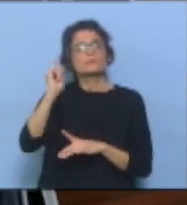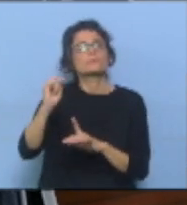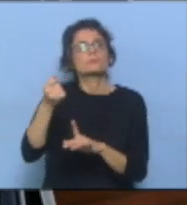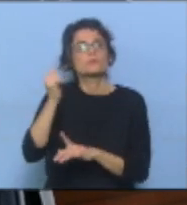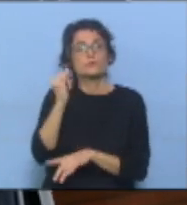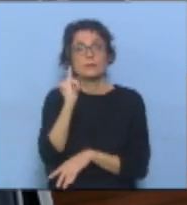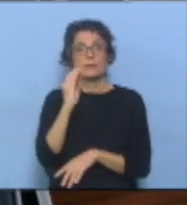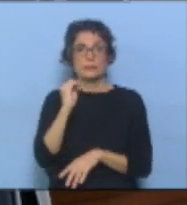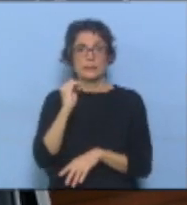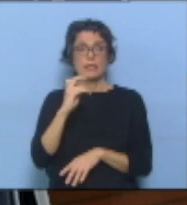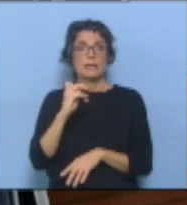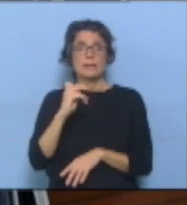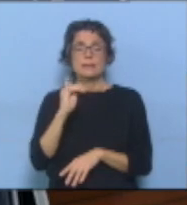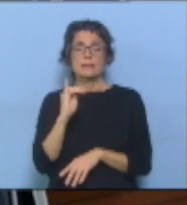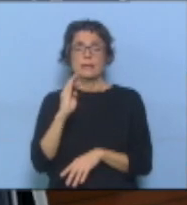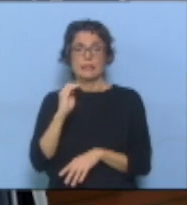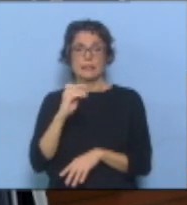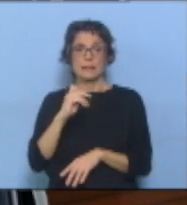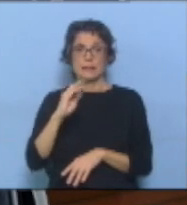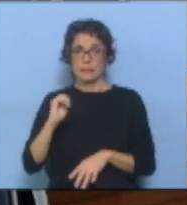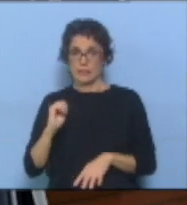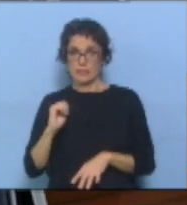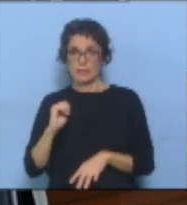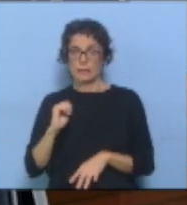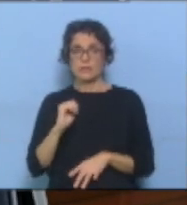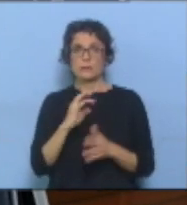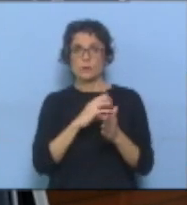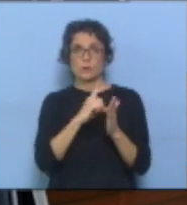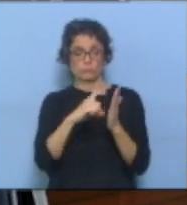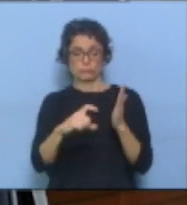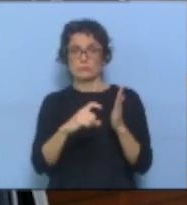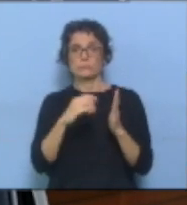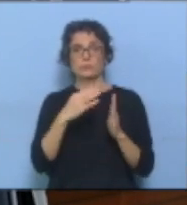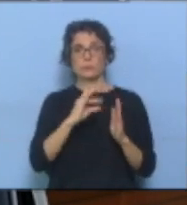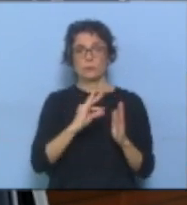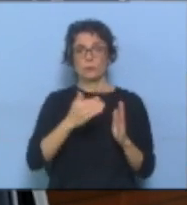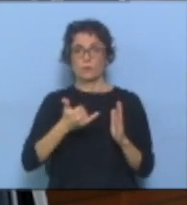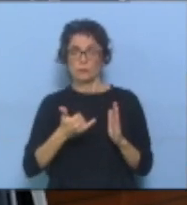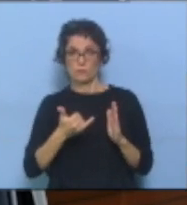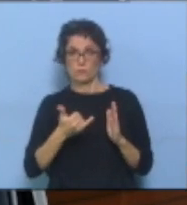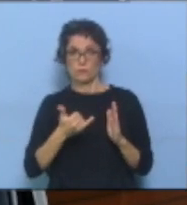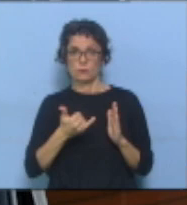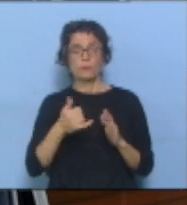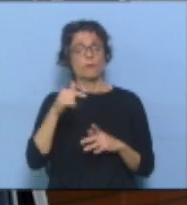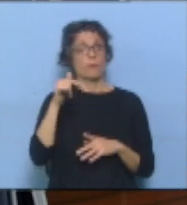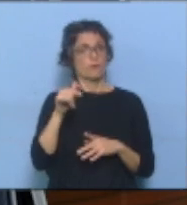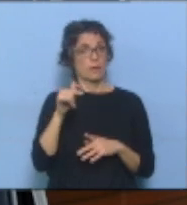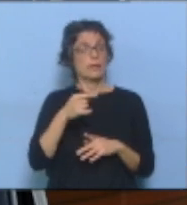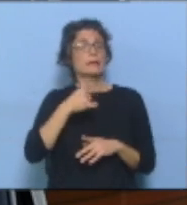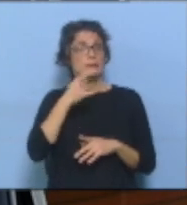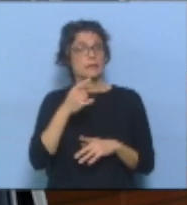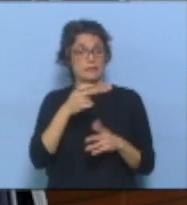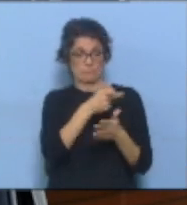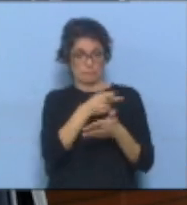42. E no capítulo 42, quando Isaías põe esta frase, e diz exatamente a mesma, o